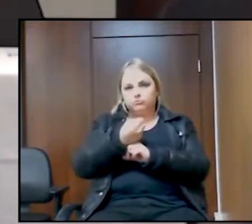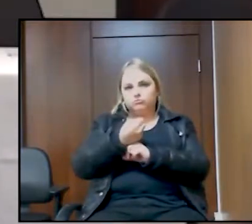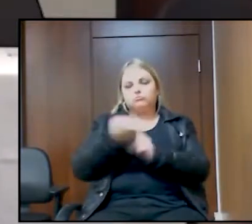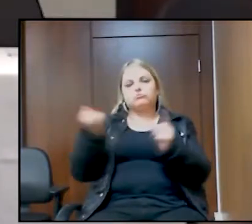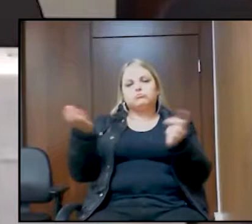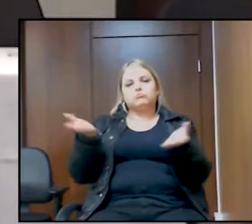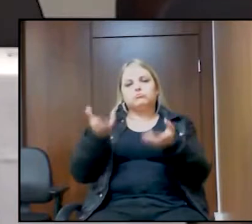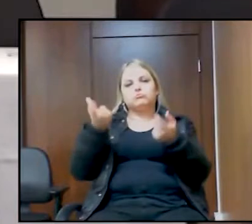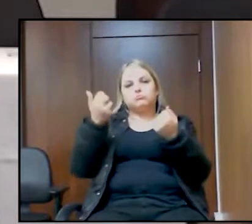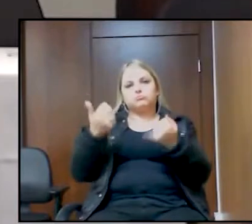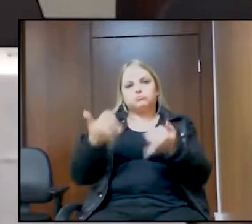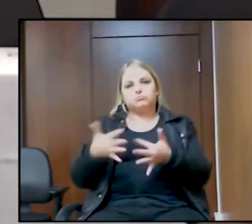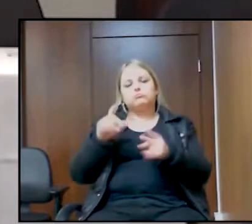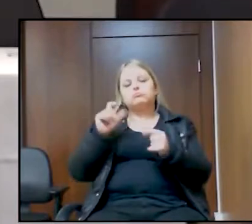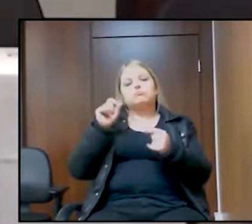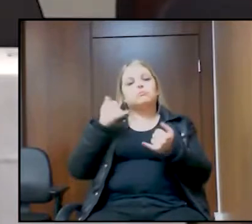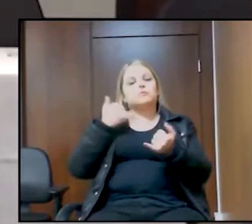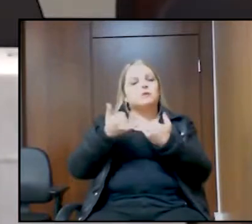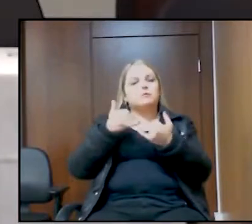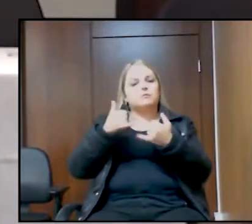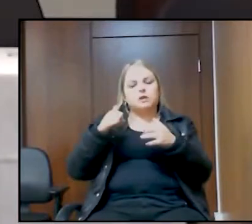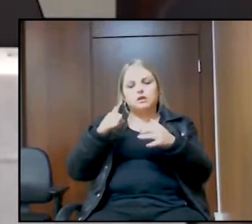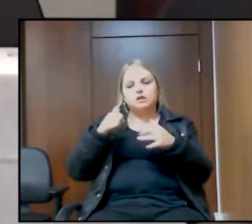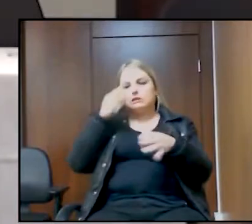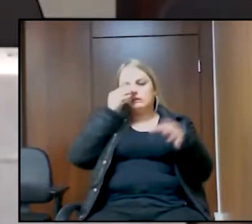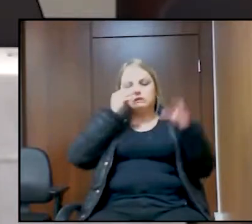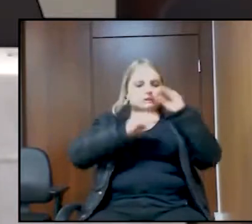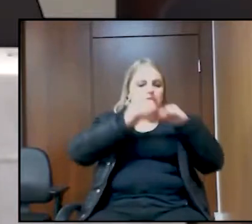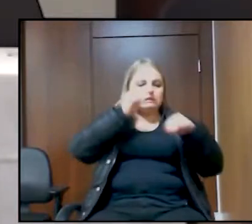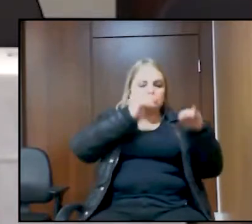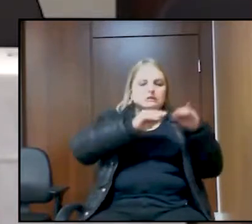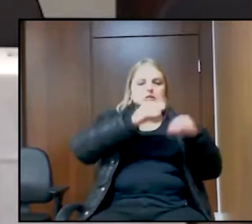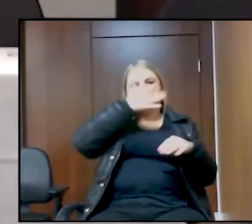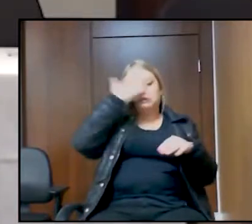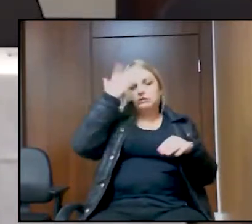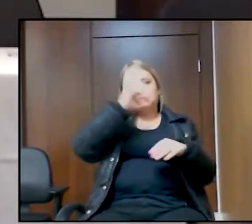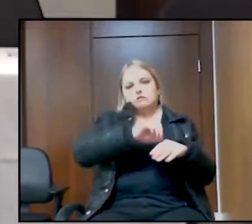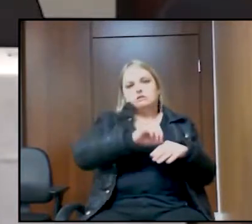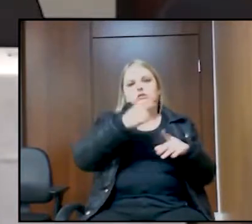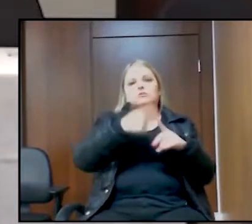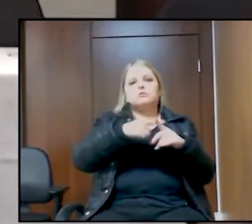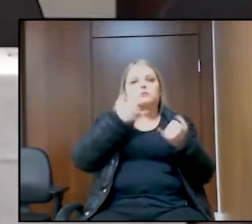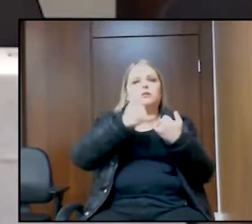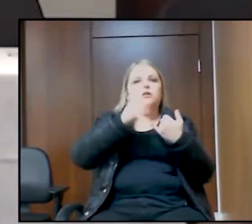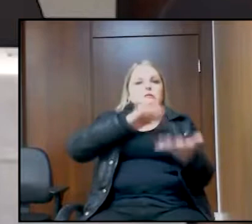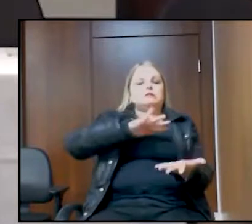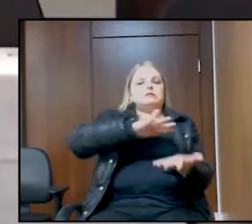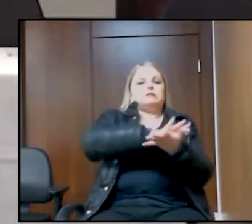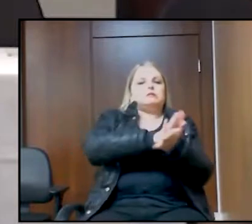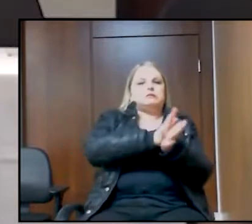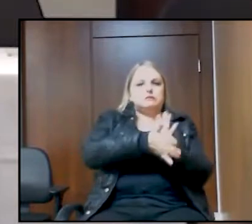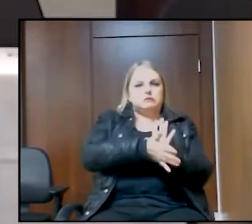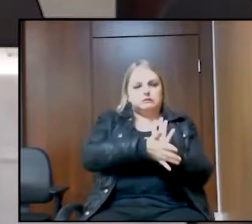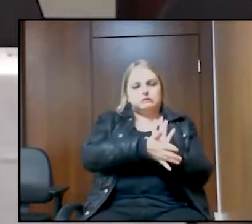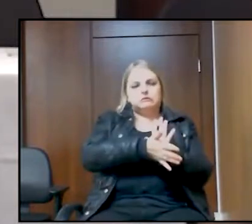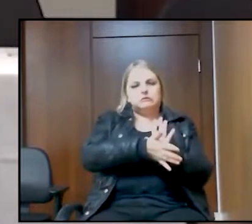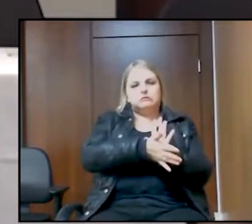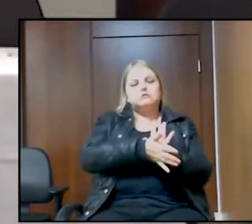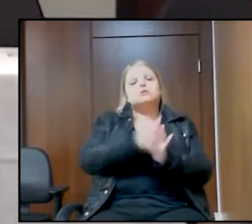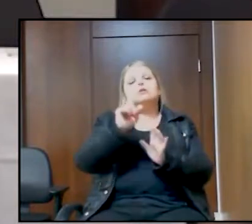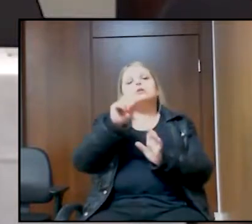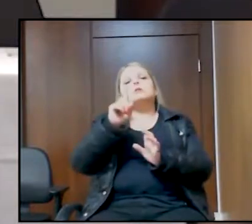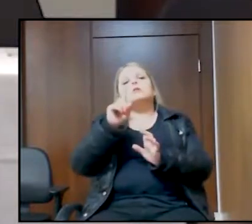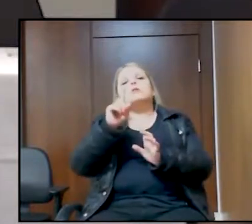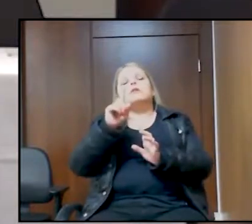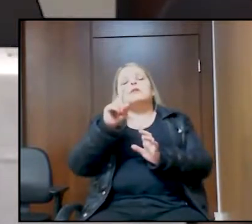questão da exclusão da pessoa com deficiência, sim, como uma opressão, né? Não é uma exclusão. Não coloco no